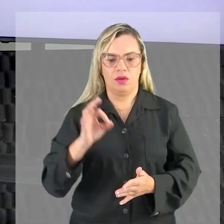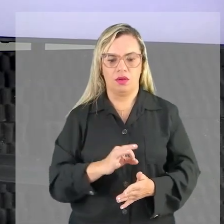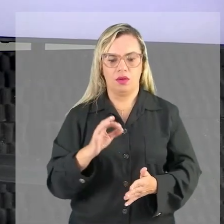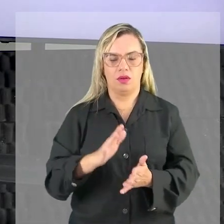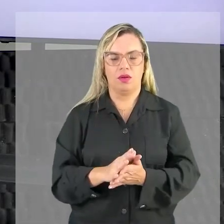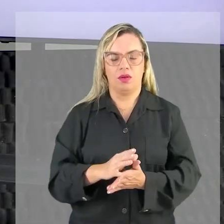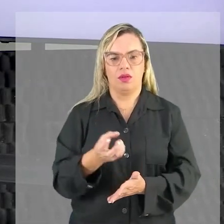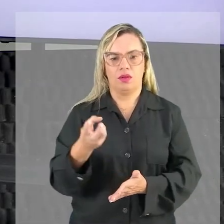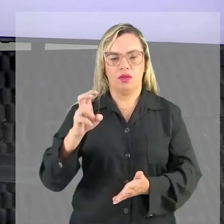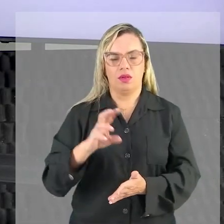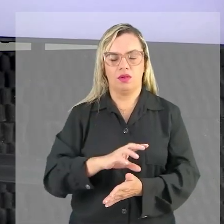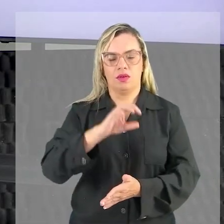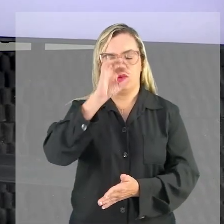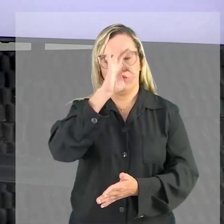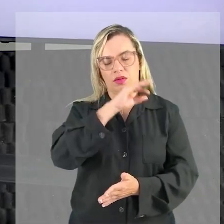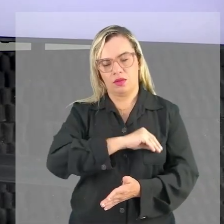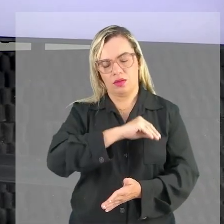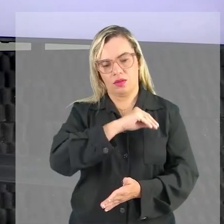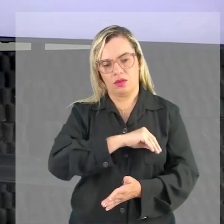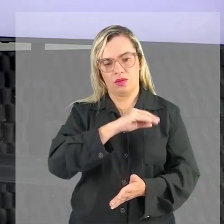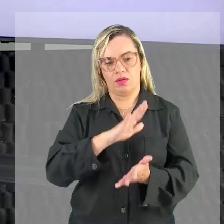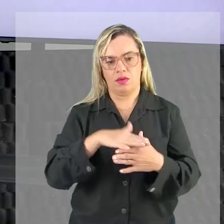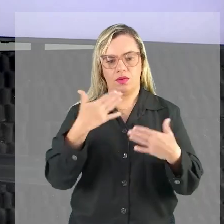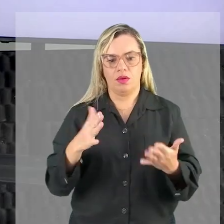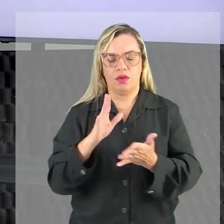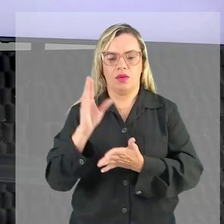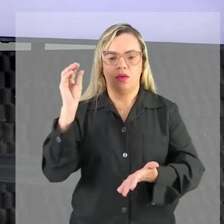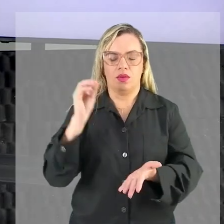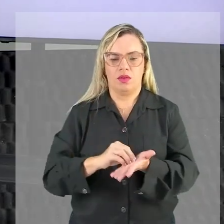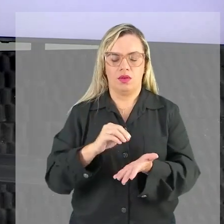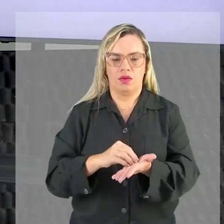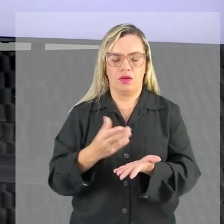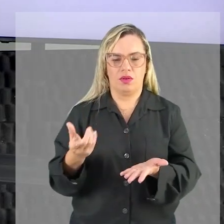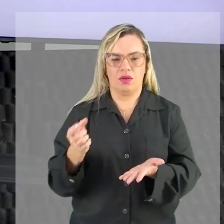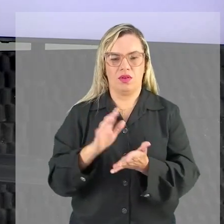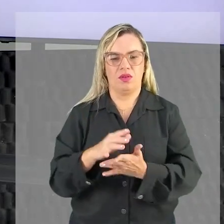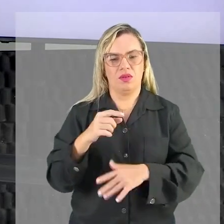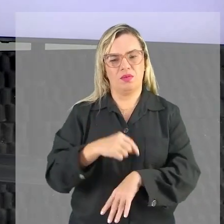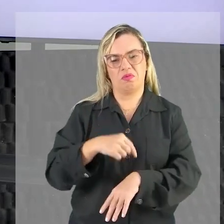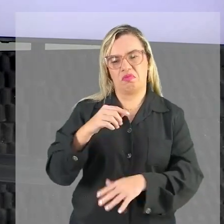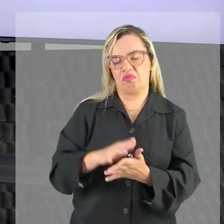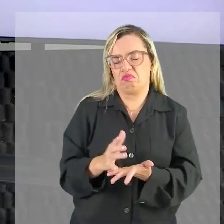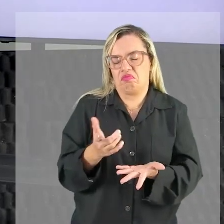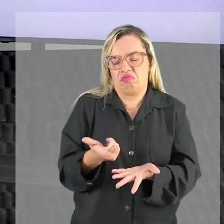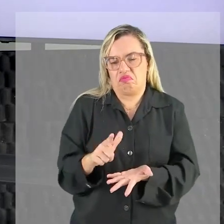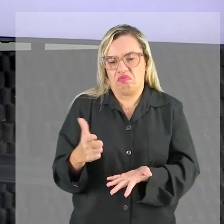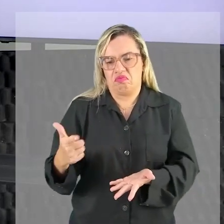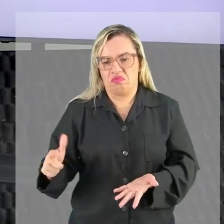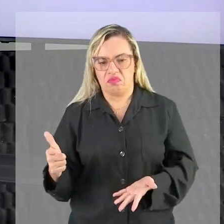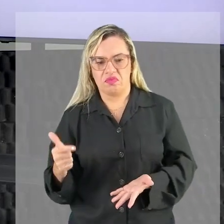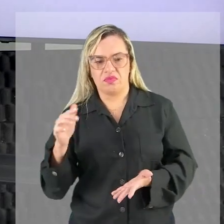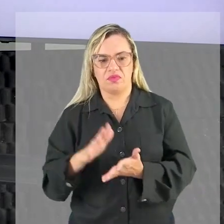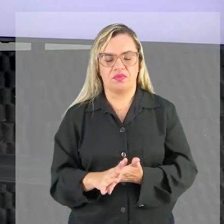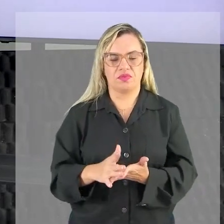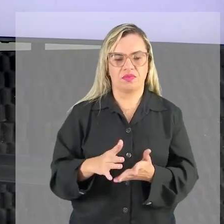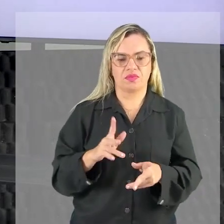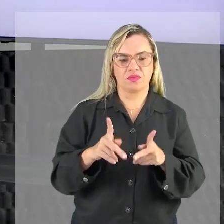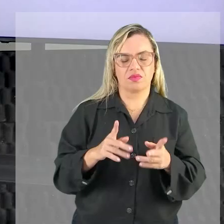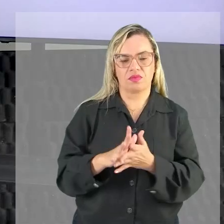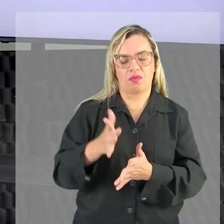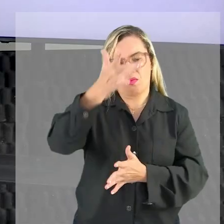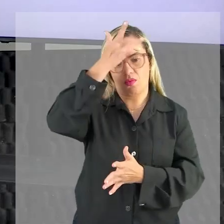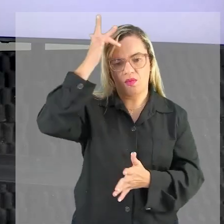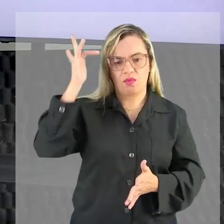mínimos. A falta de tempo foi mais declarada pela população adulta, com destaque entre as pessoas de 25 e 39